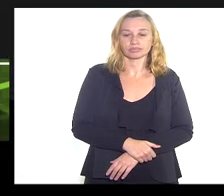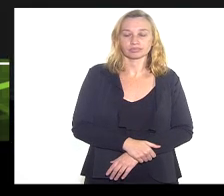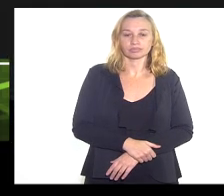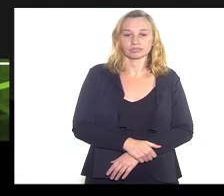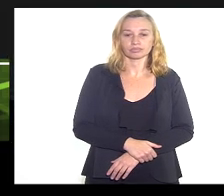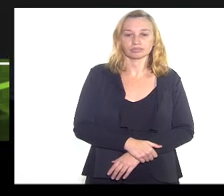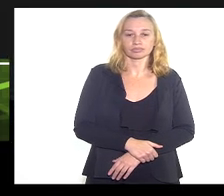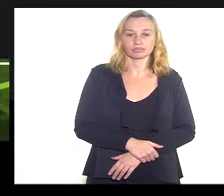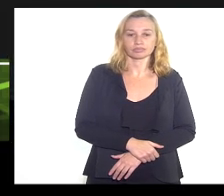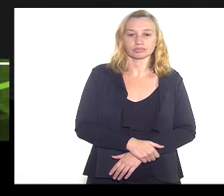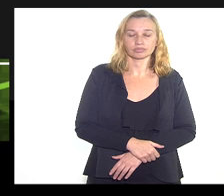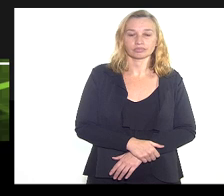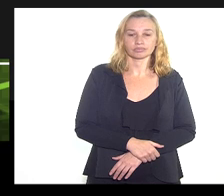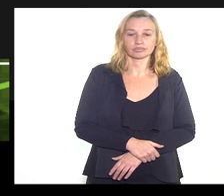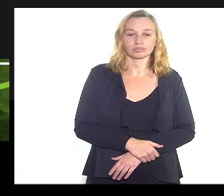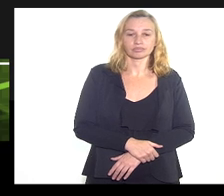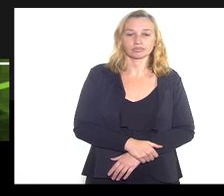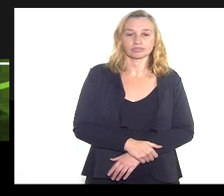essa é a primeira hipótese.